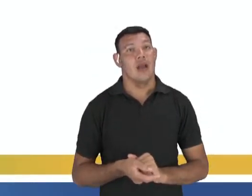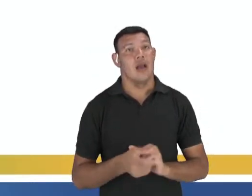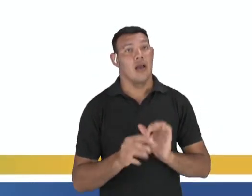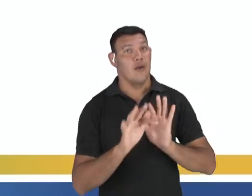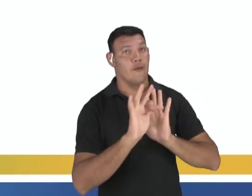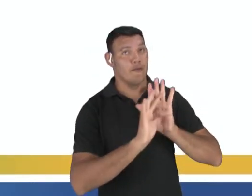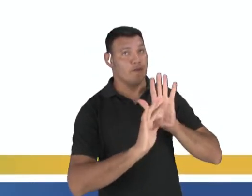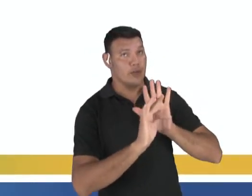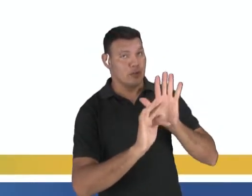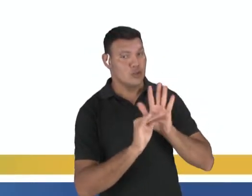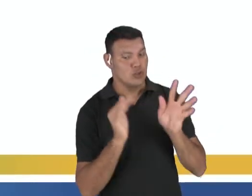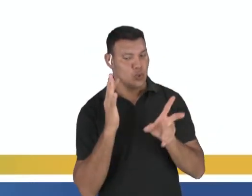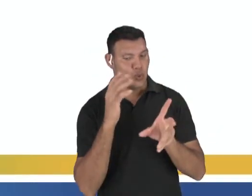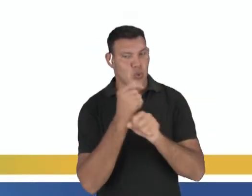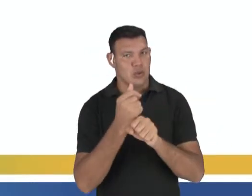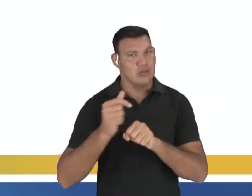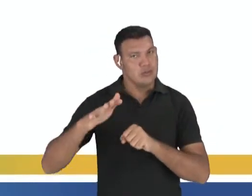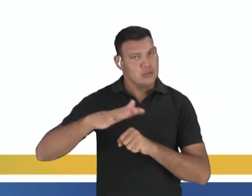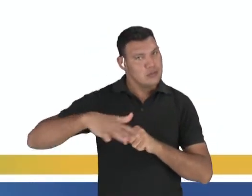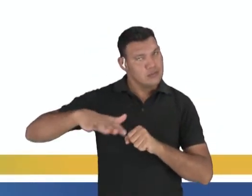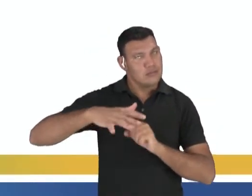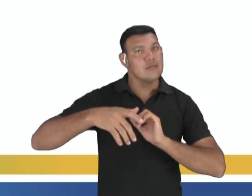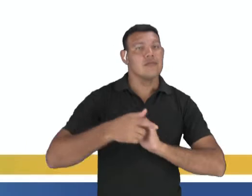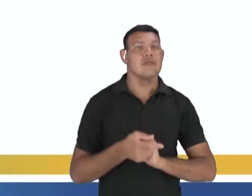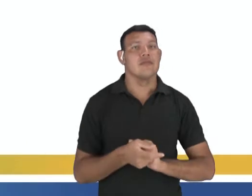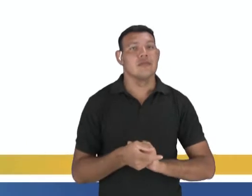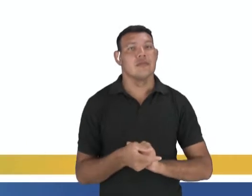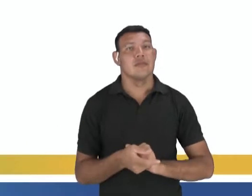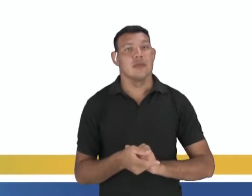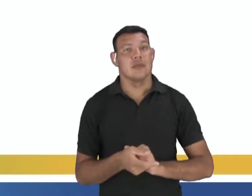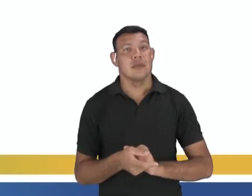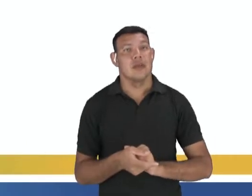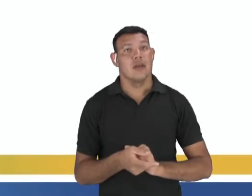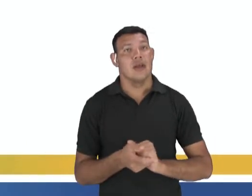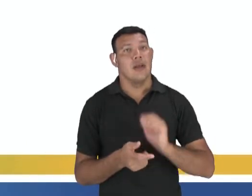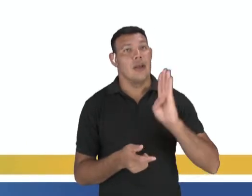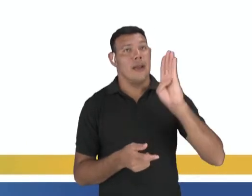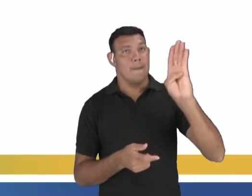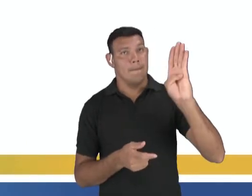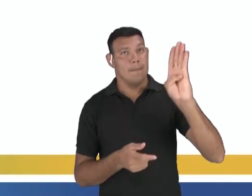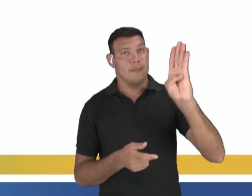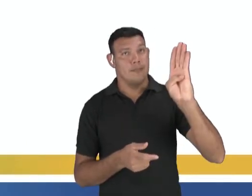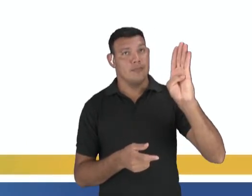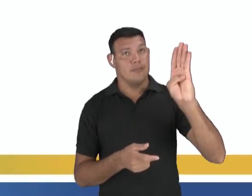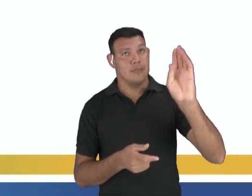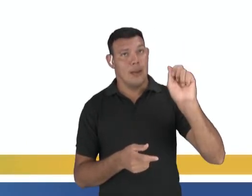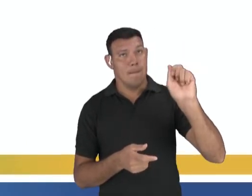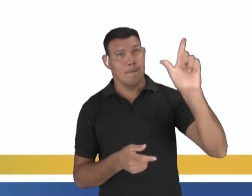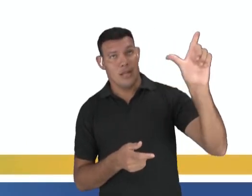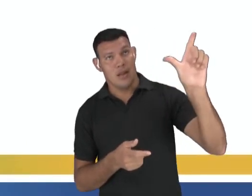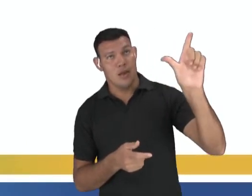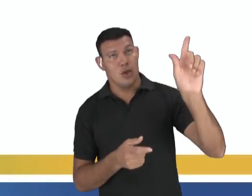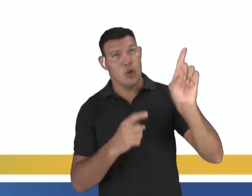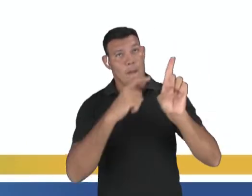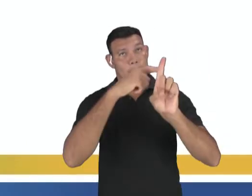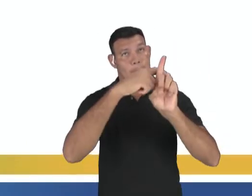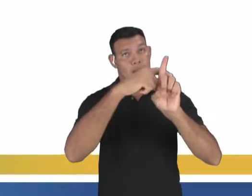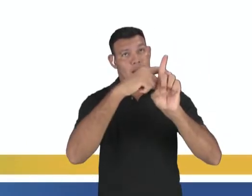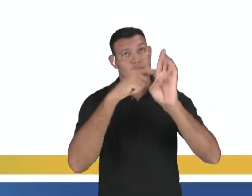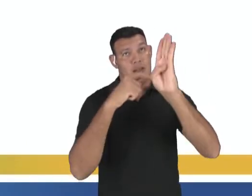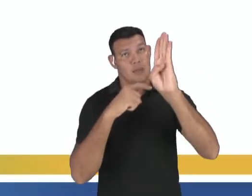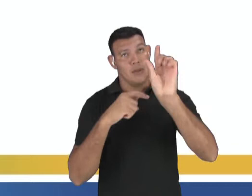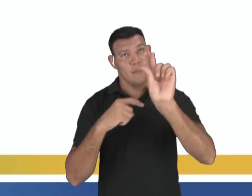do volume do cálculo da área de um trapézio é base maior mais base menor, isso isolado